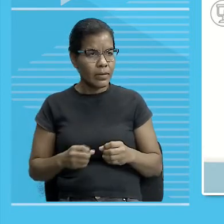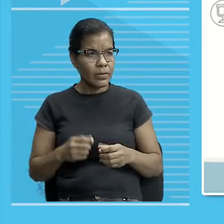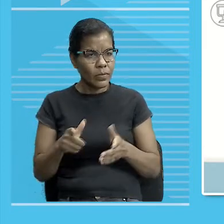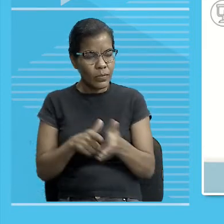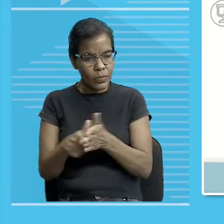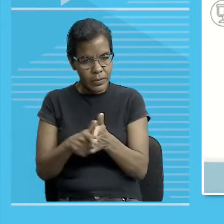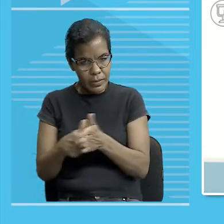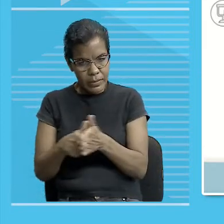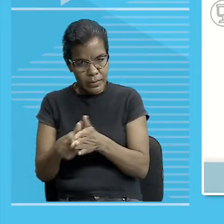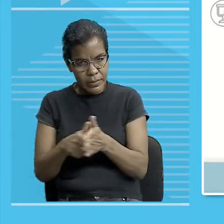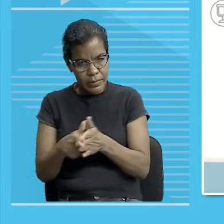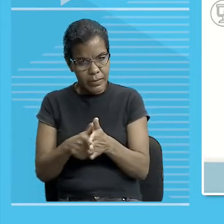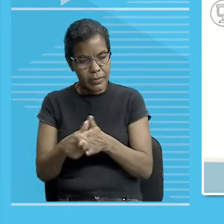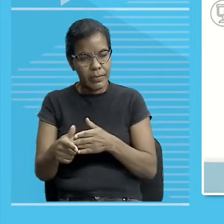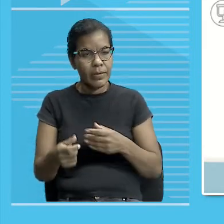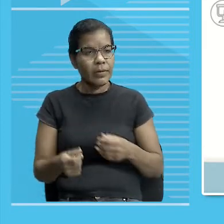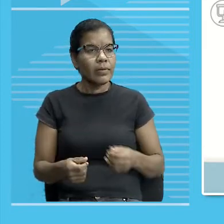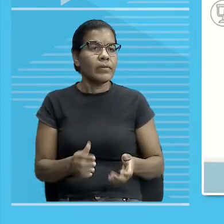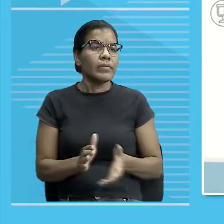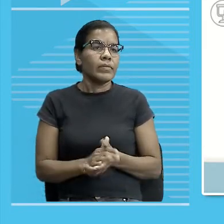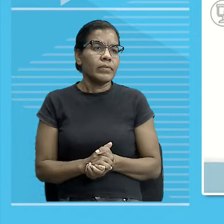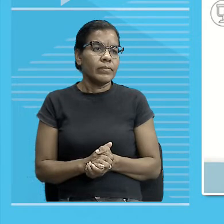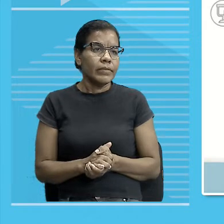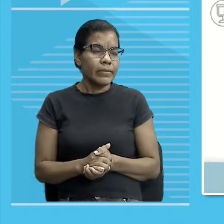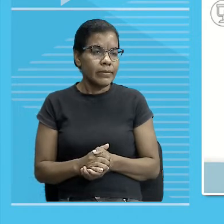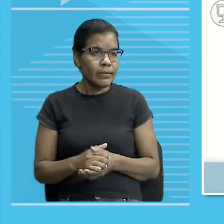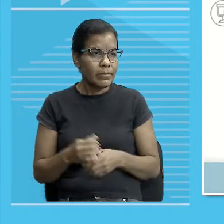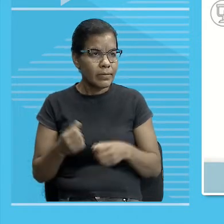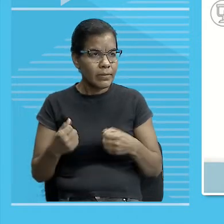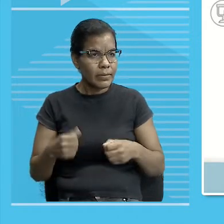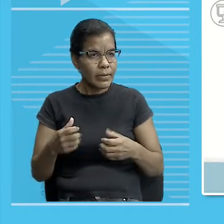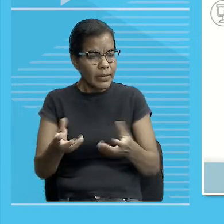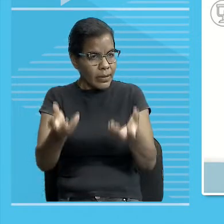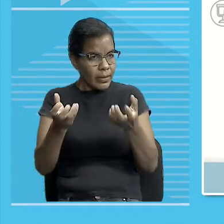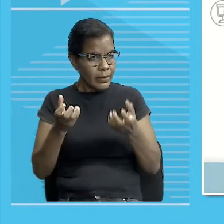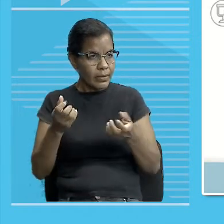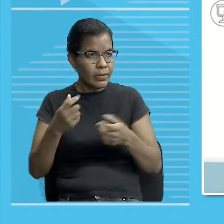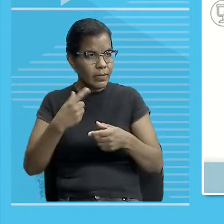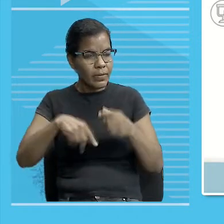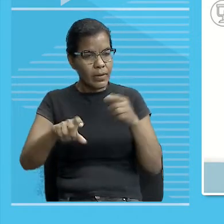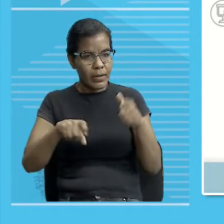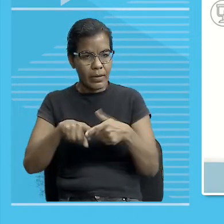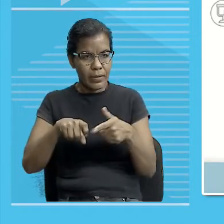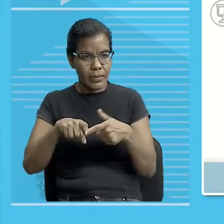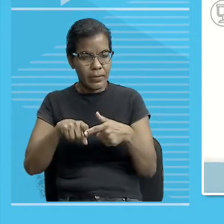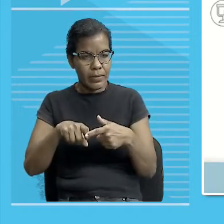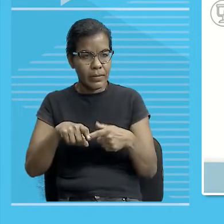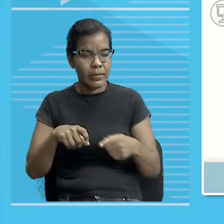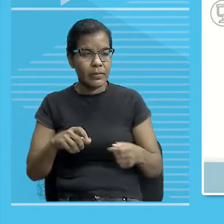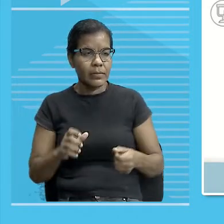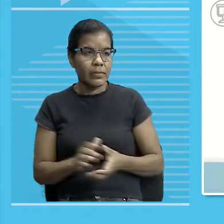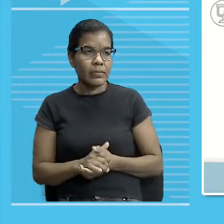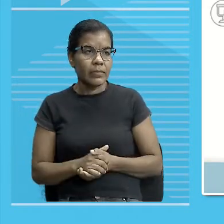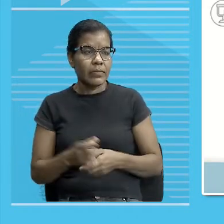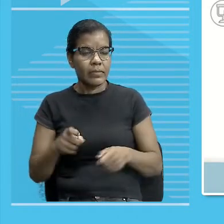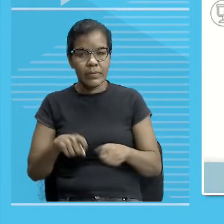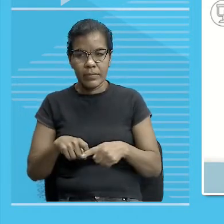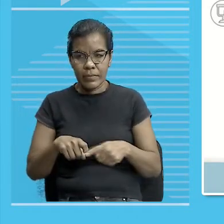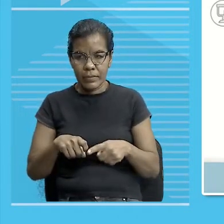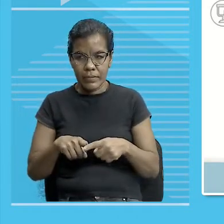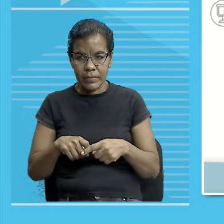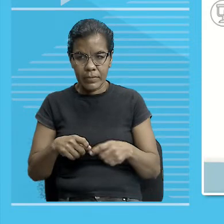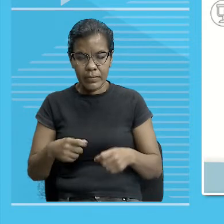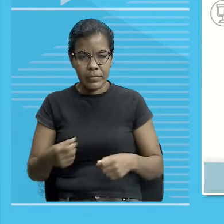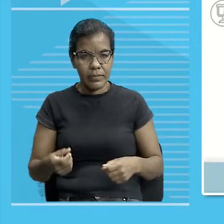exame que você possa dizer, estou desconfiando, que eu posso estar com problema. E eu queria saber, então, vai ao médico, cara. O médico vai